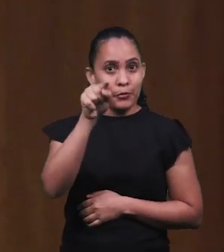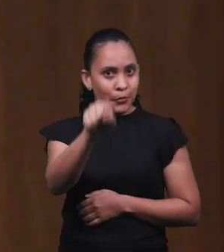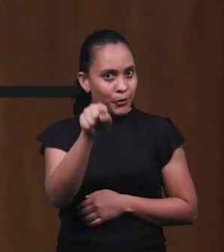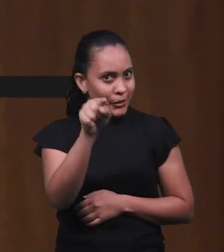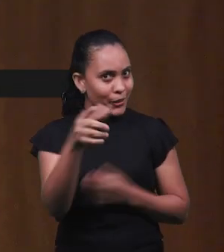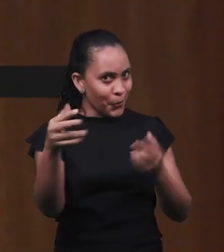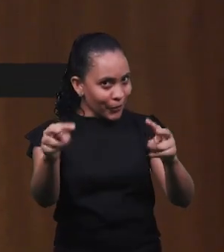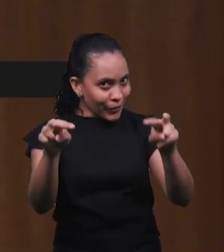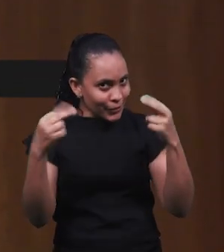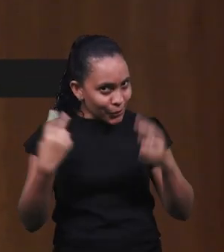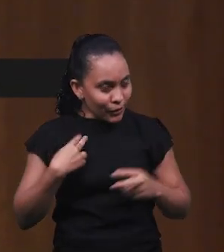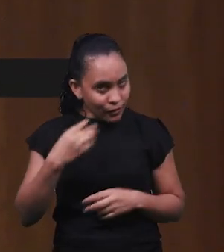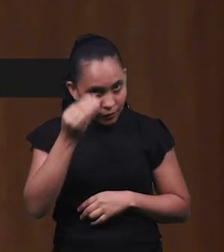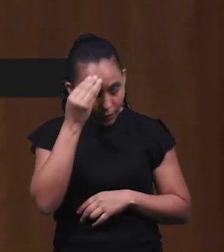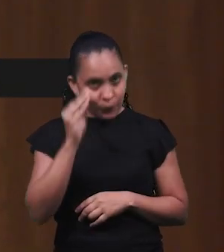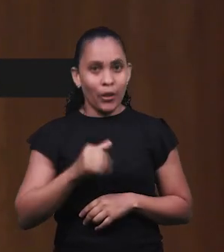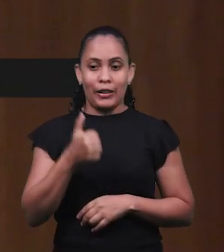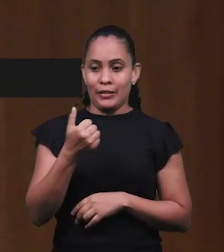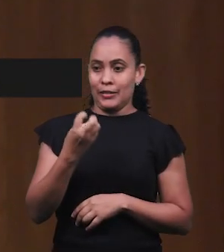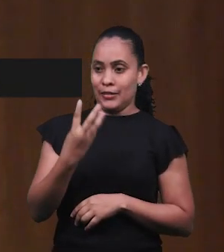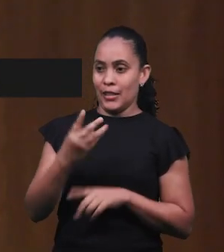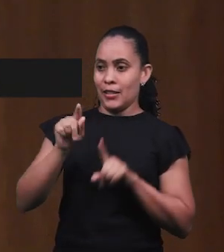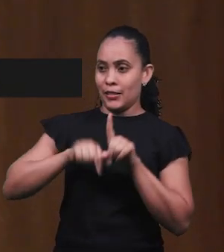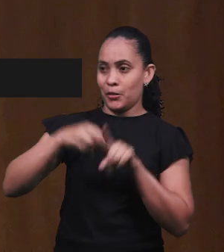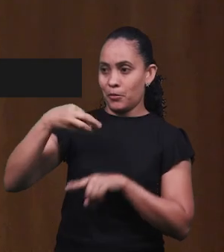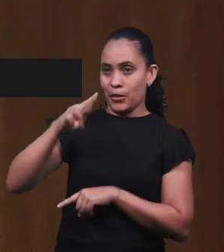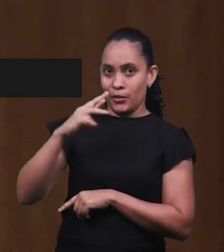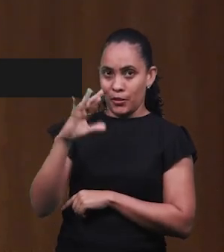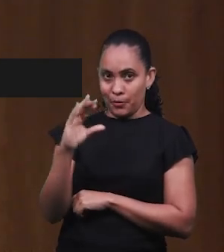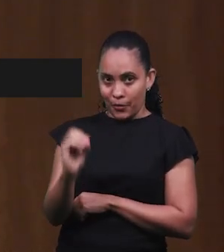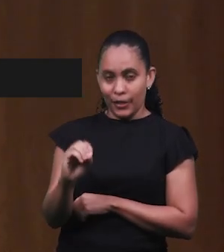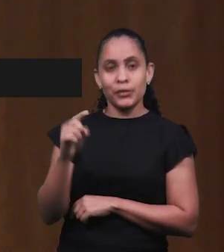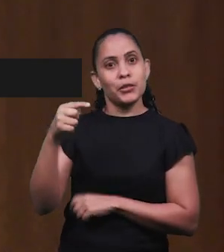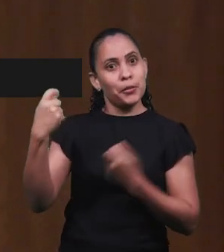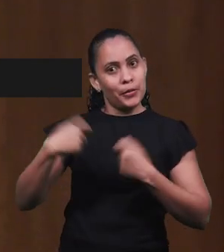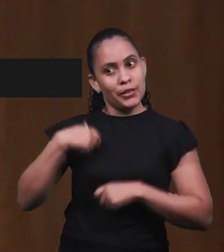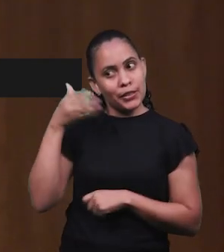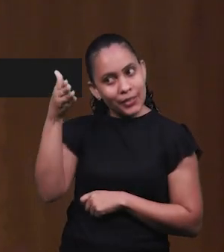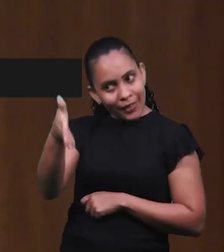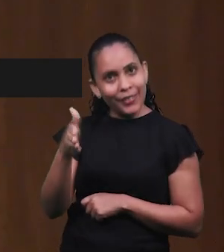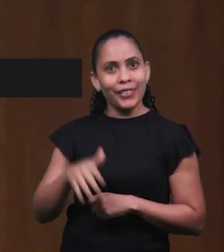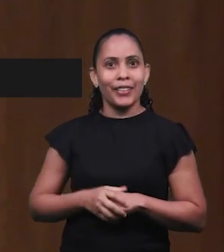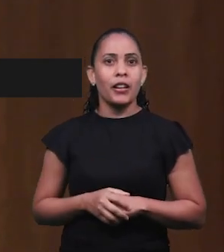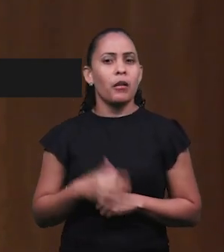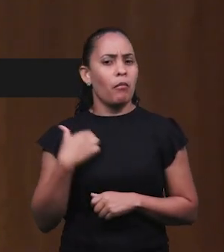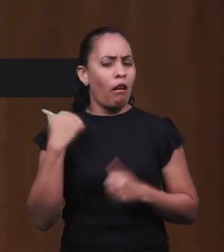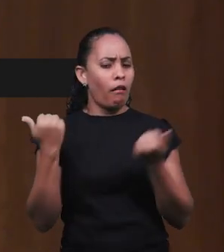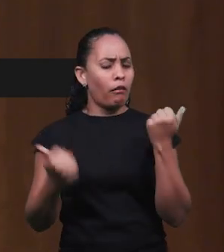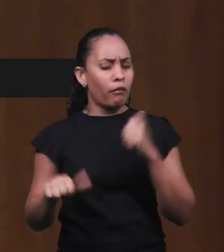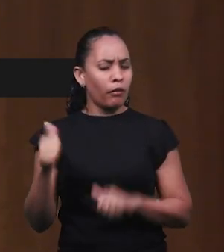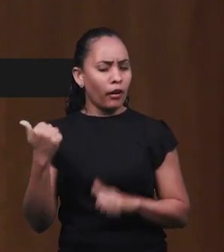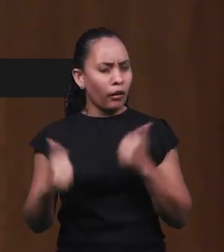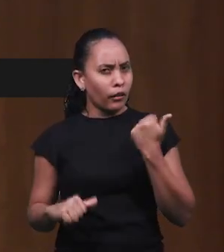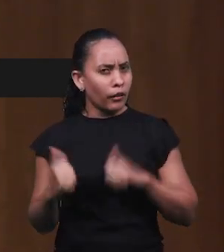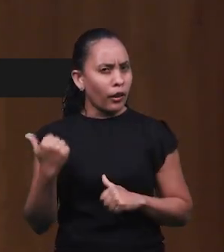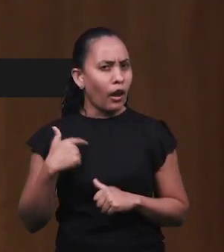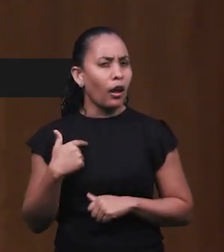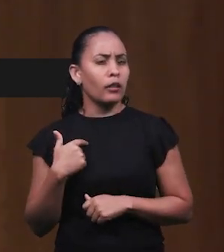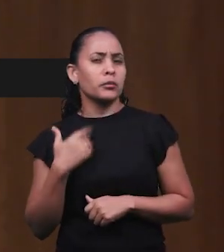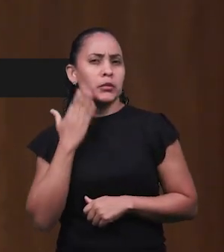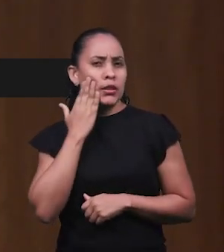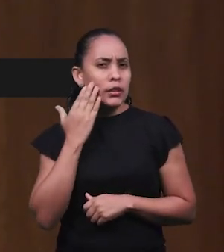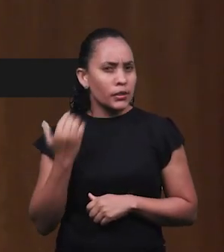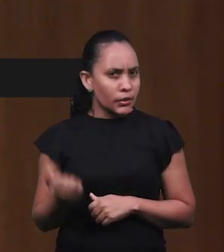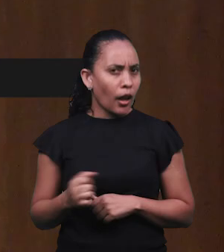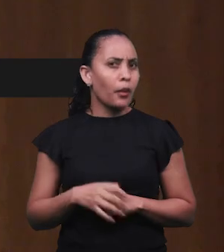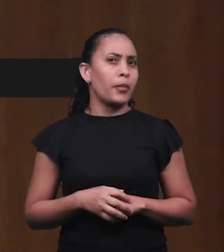já guardou a data, dia 13 de março. Esse é o lugar que você precisa ir, para avaliar se você está sujeito a